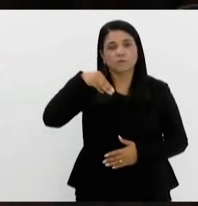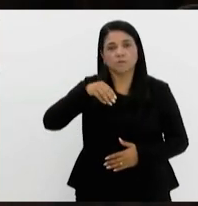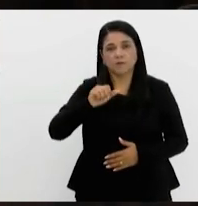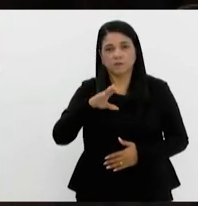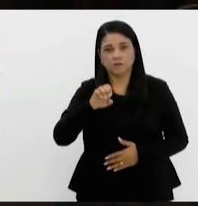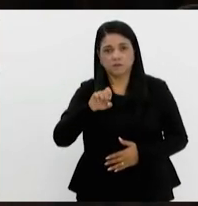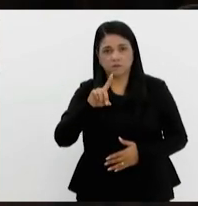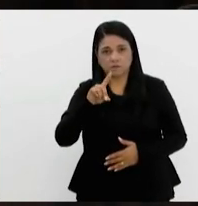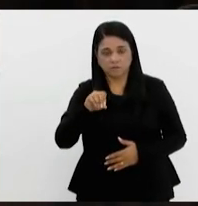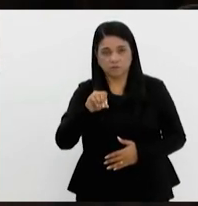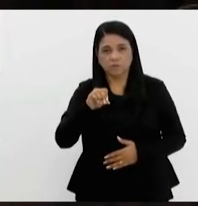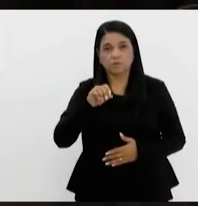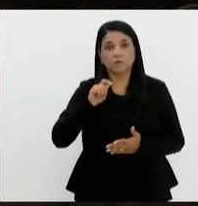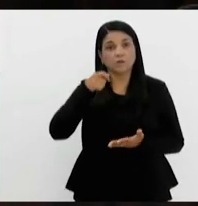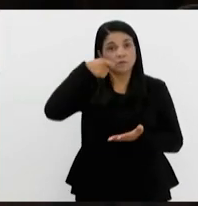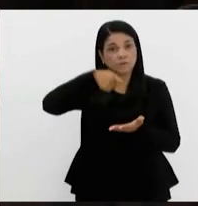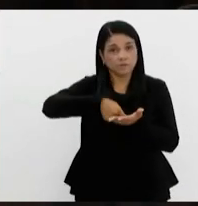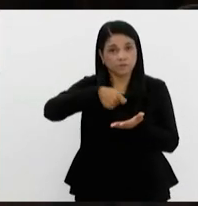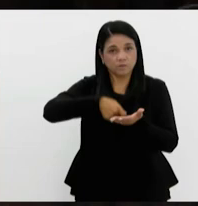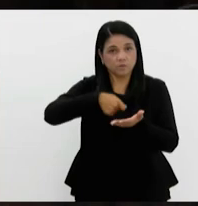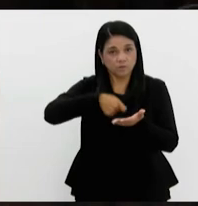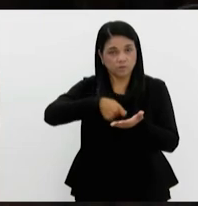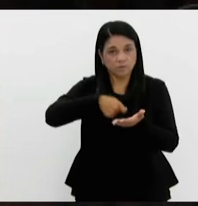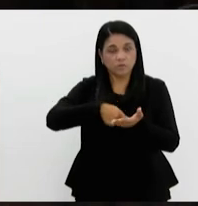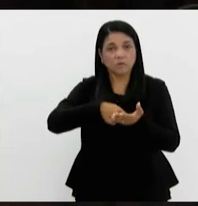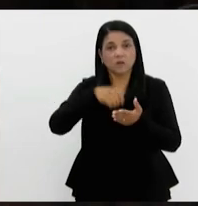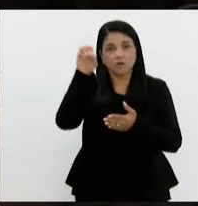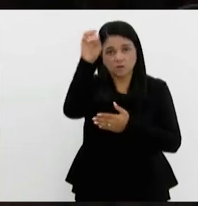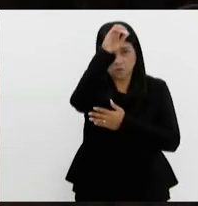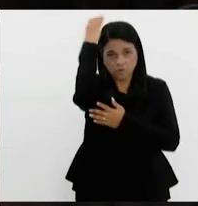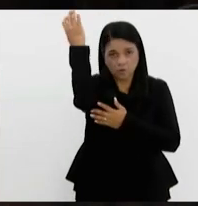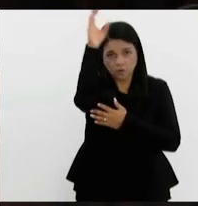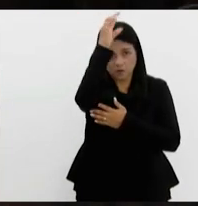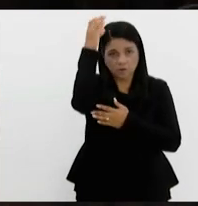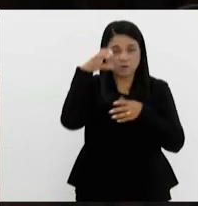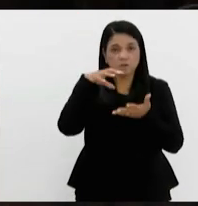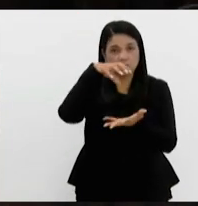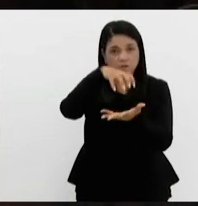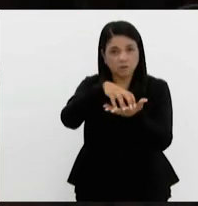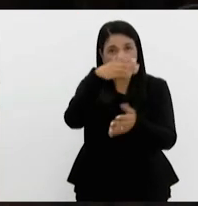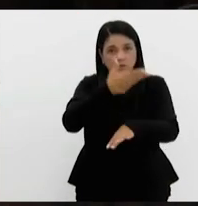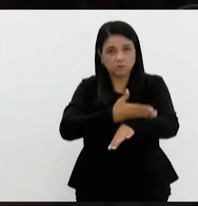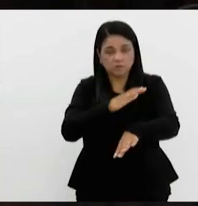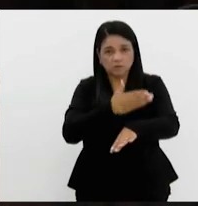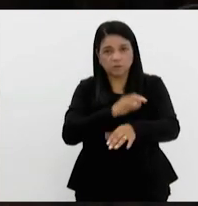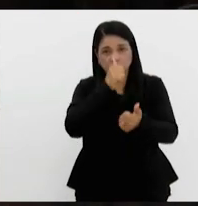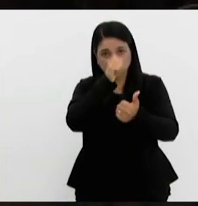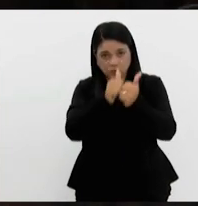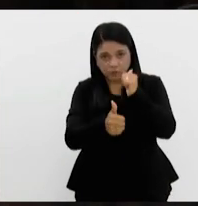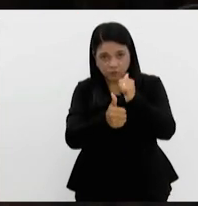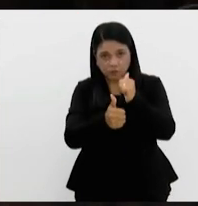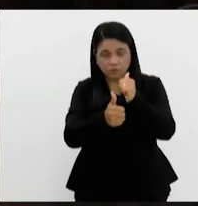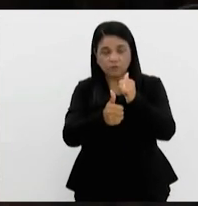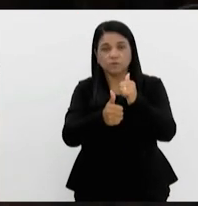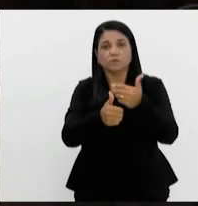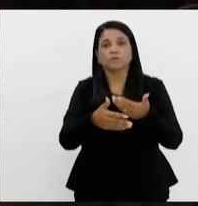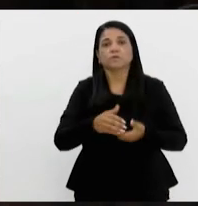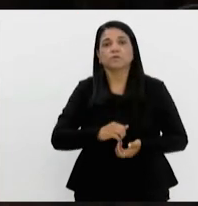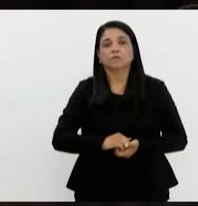que determina a obrigatoriedade de ambulância em centros de treinamento desportivos na forma que